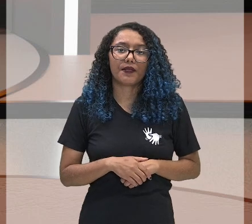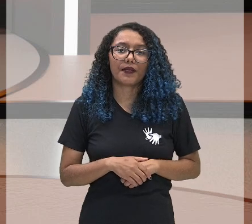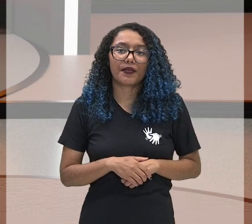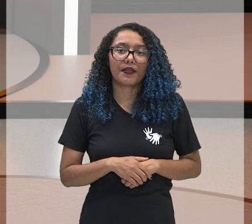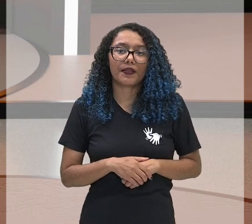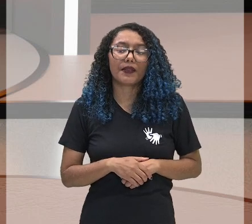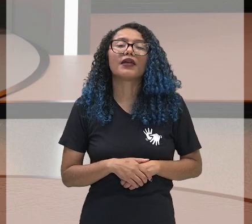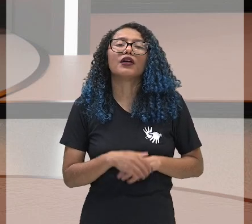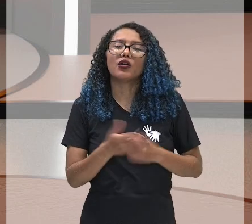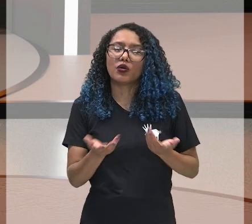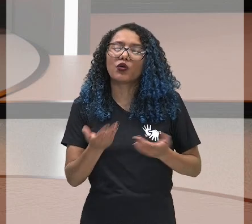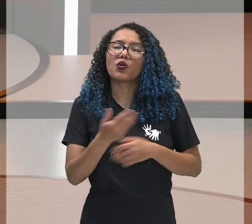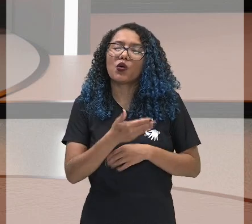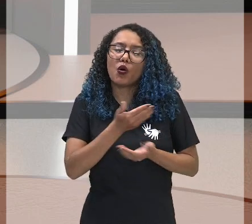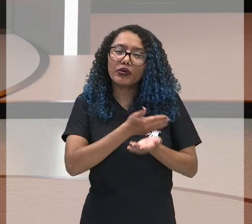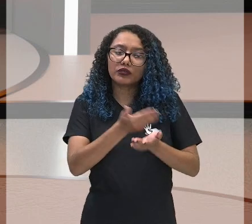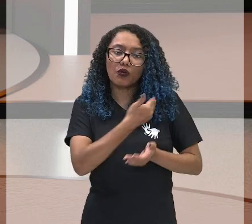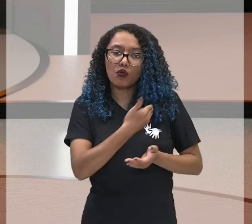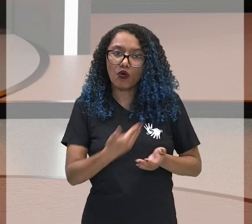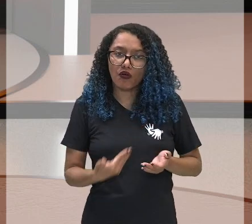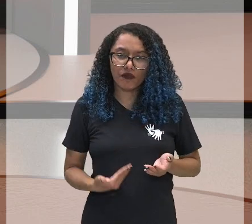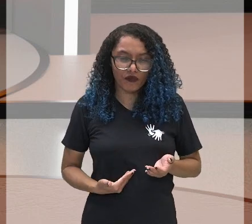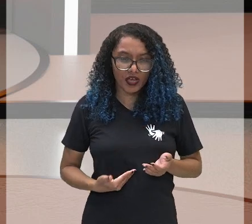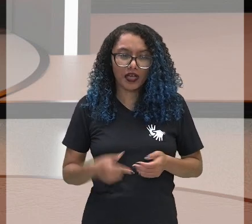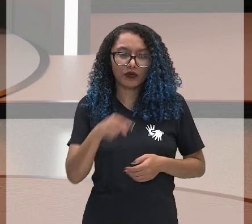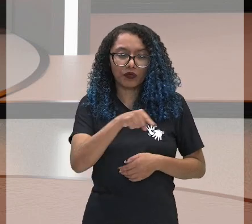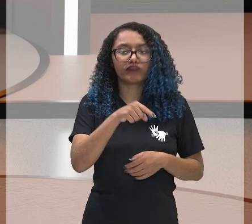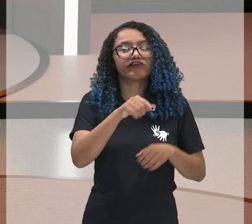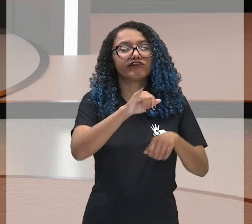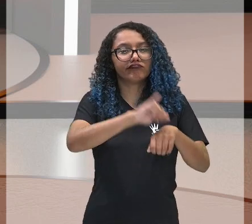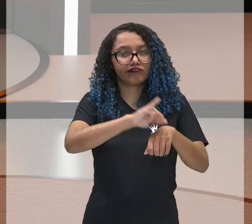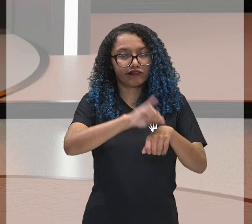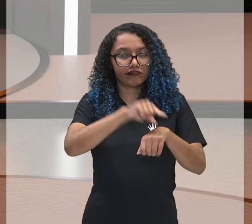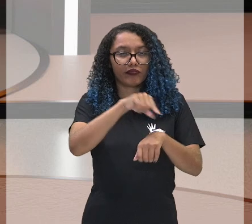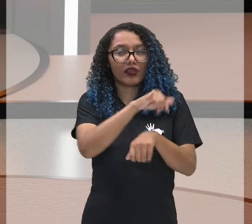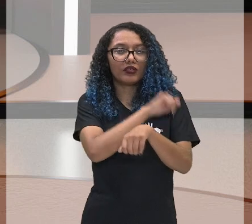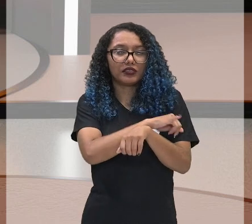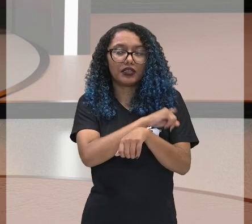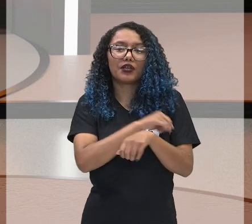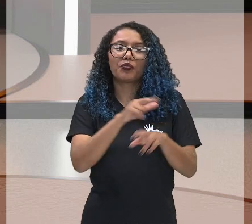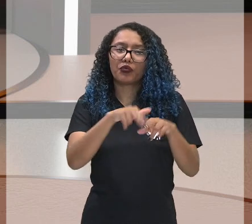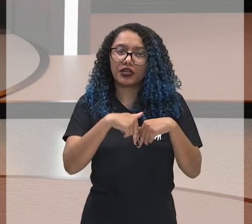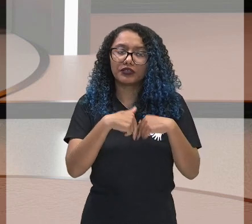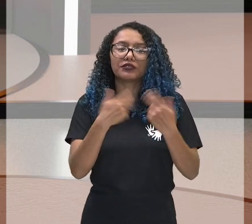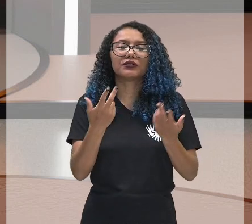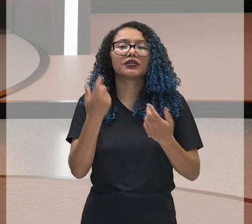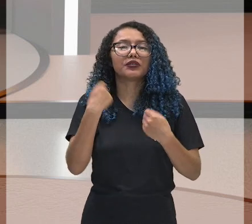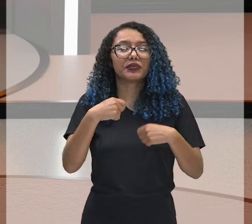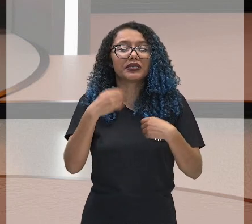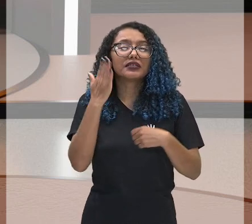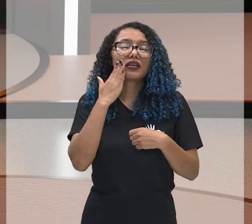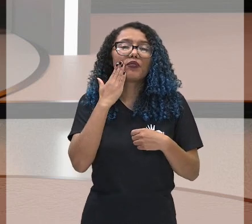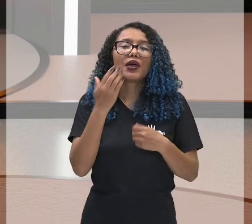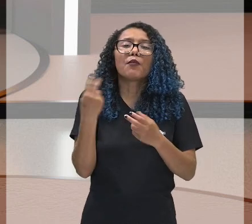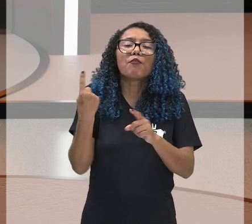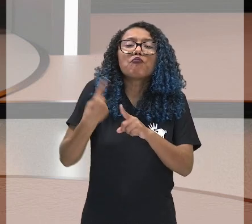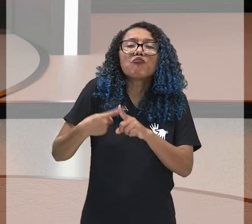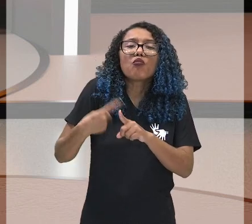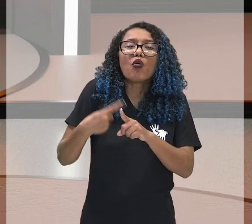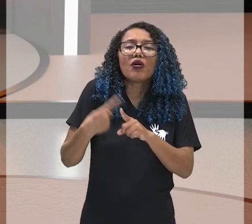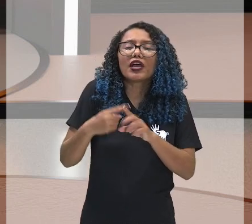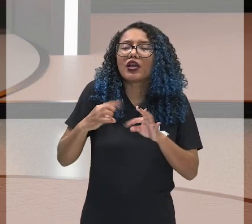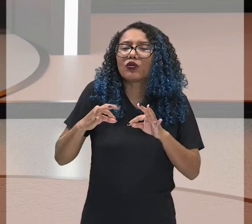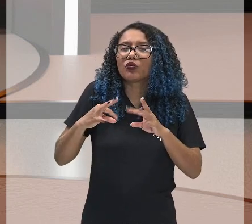daquela localidade, e é muito importante que a gente tenha em mente que a vinda da família real, todos os nuances que aconteceram